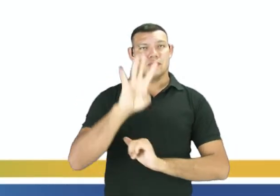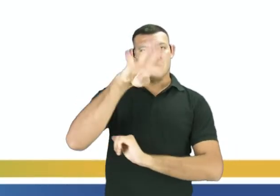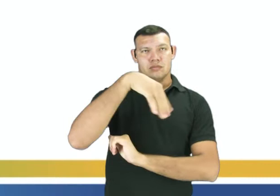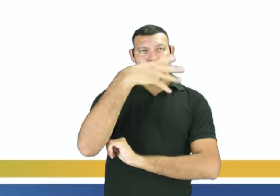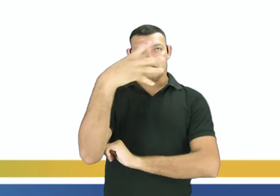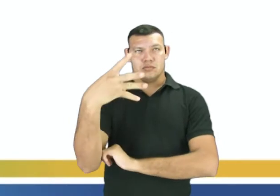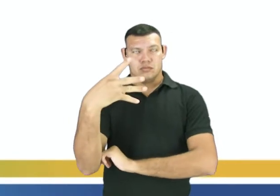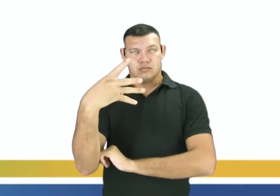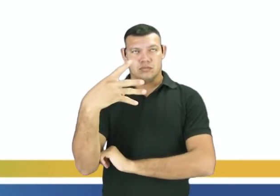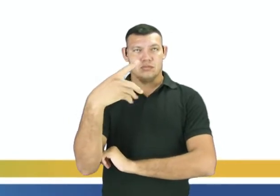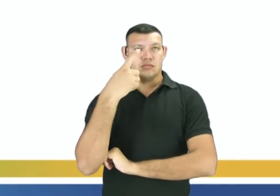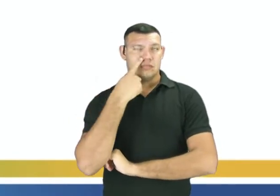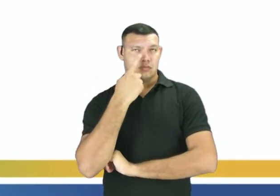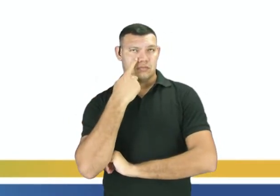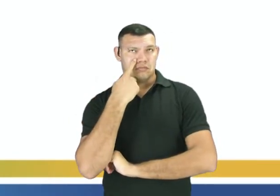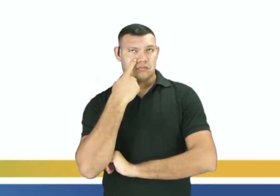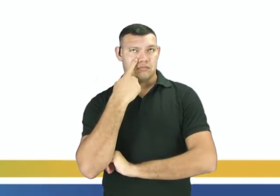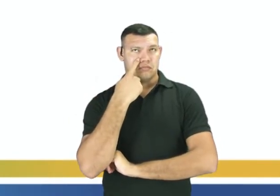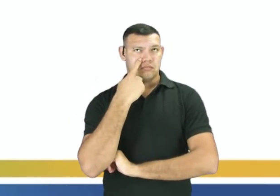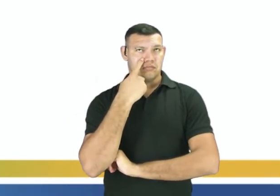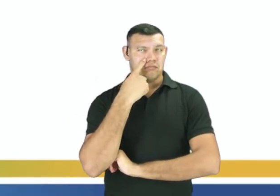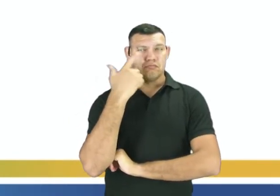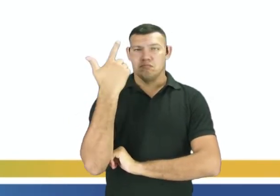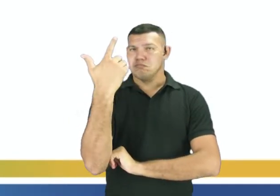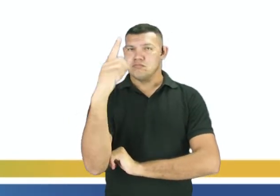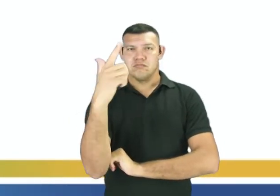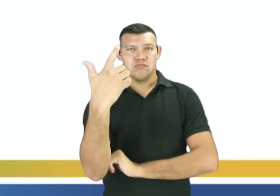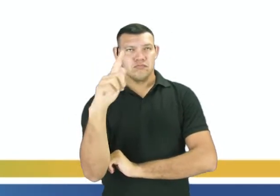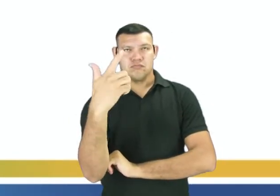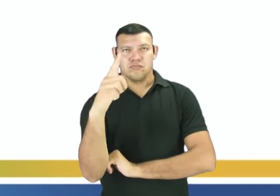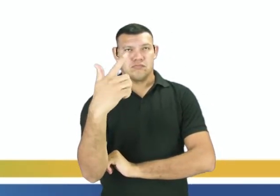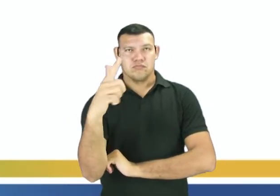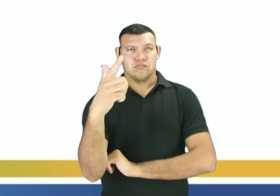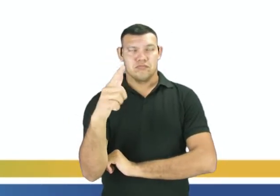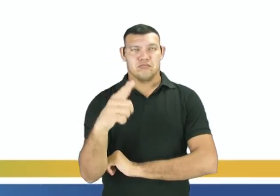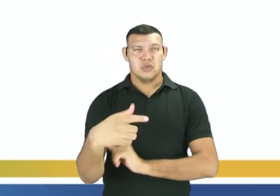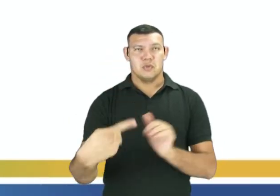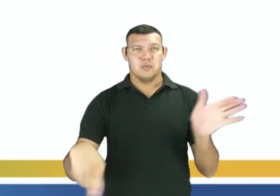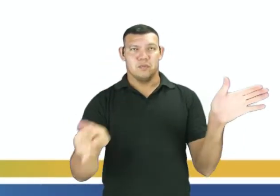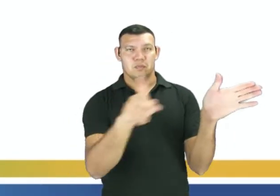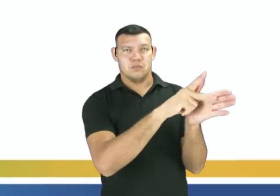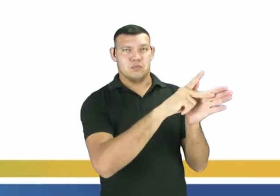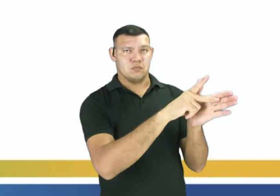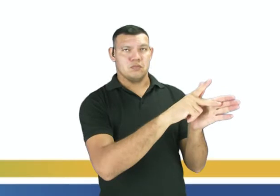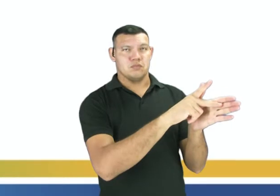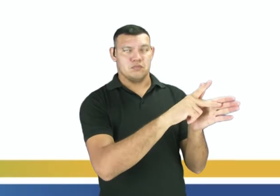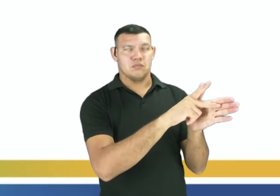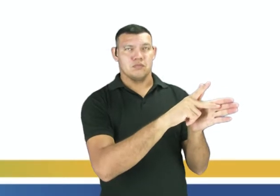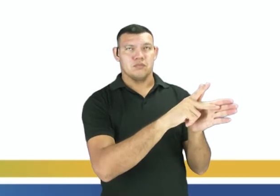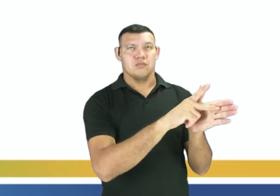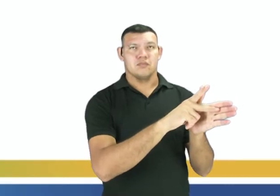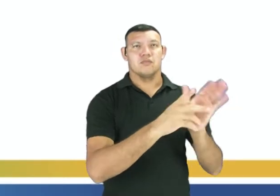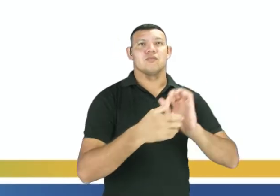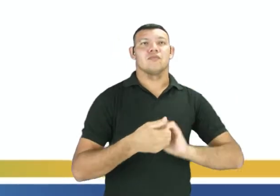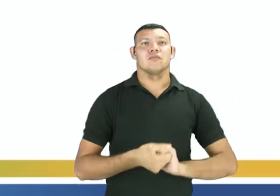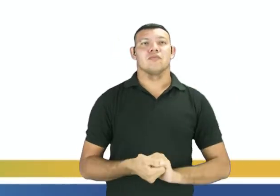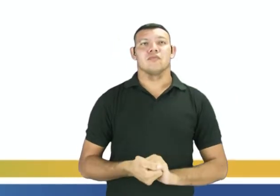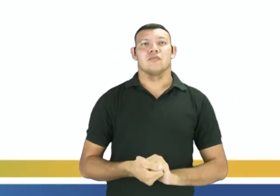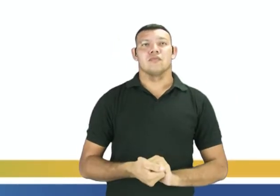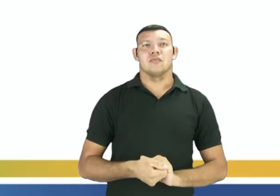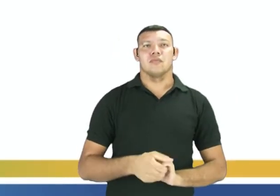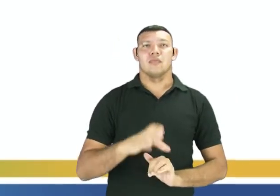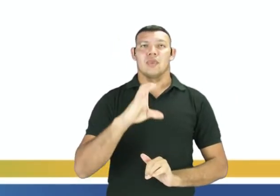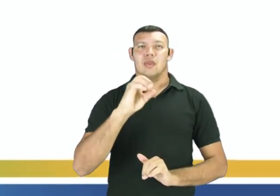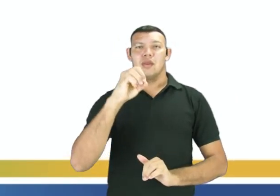fazem parte dos compostos orgânicos, são inorgânicos. Apesar de terem carbono, eles têm essa